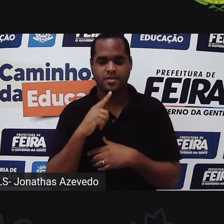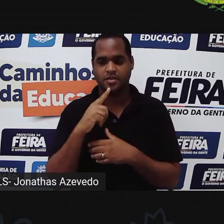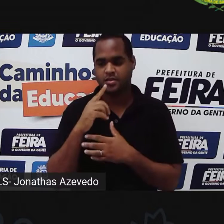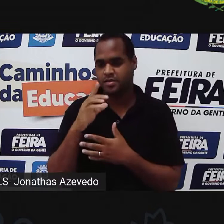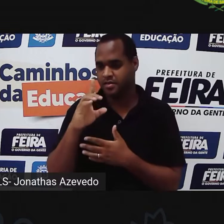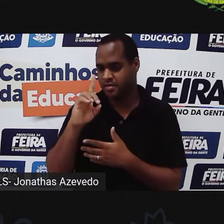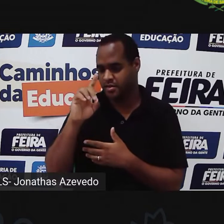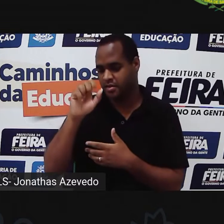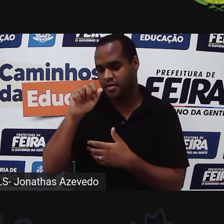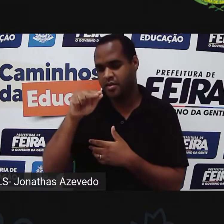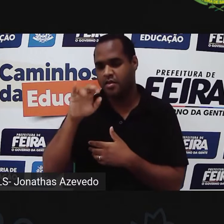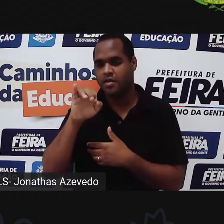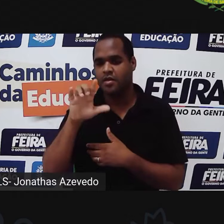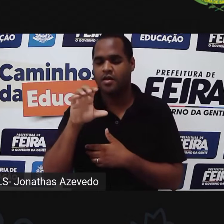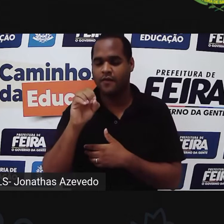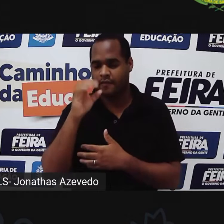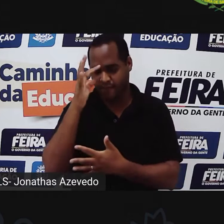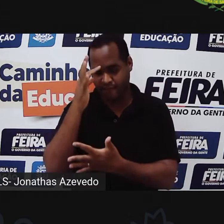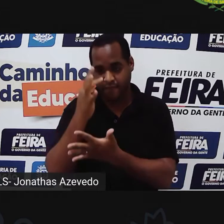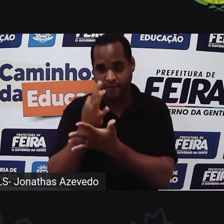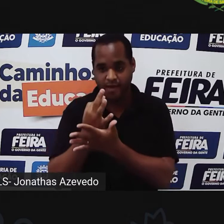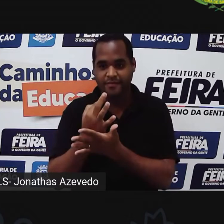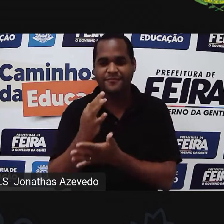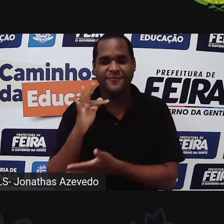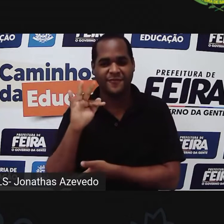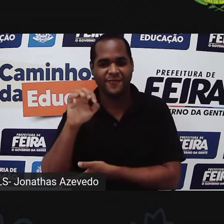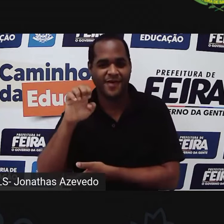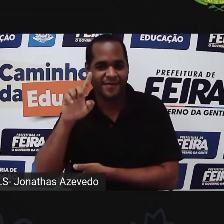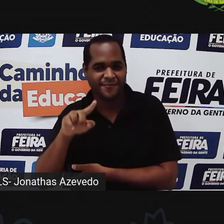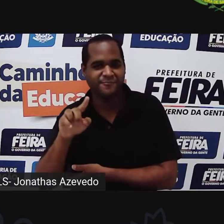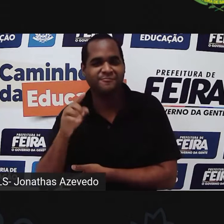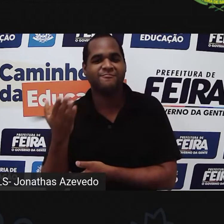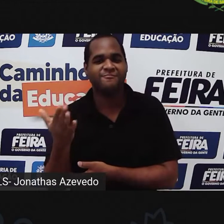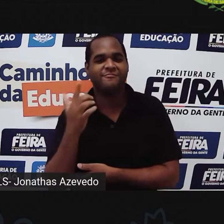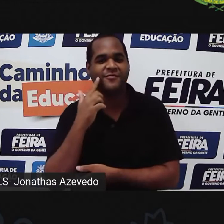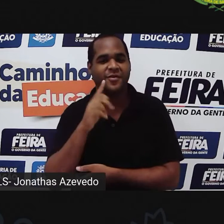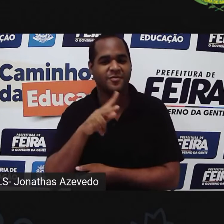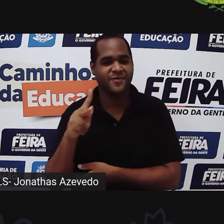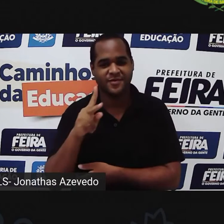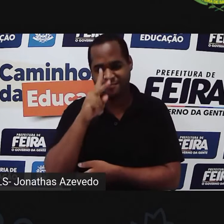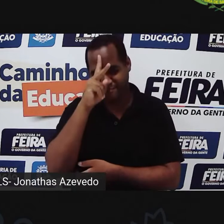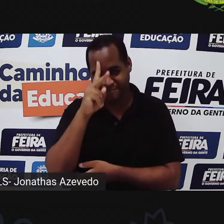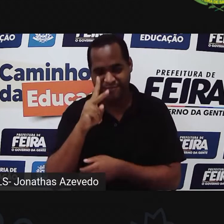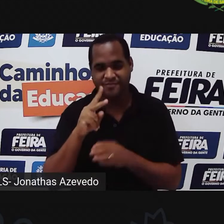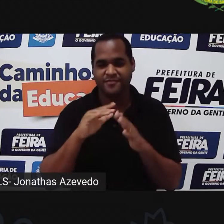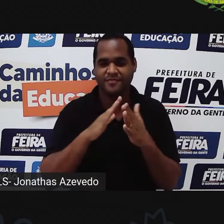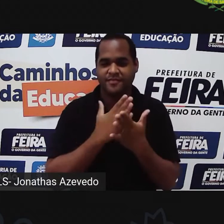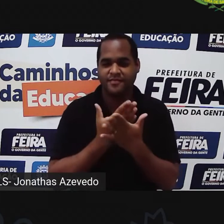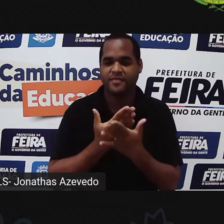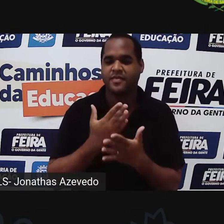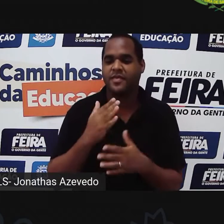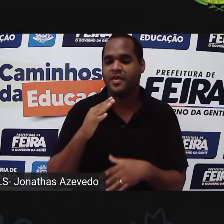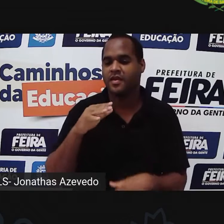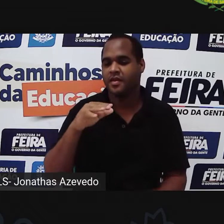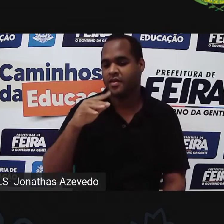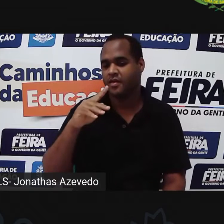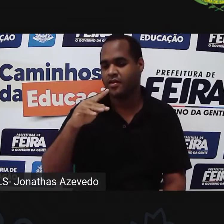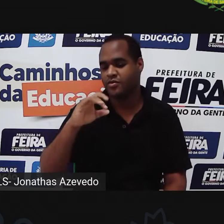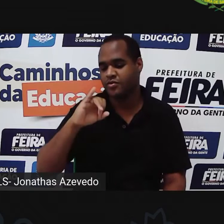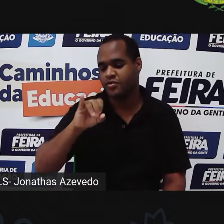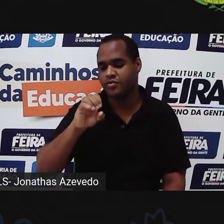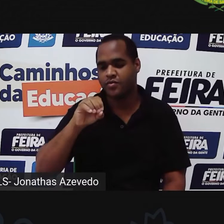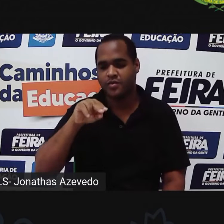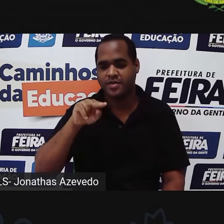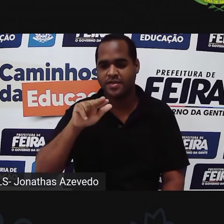Silva, e que eu sou professor de História na Escola Municipal